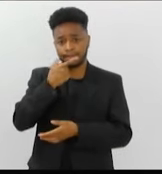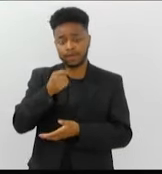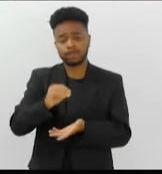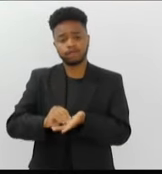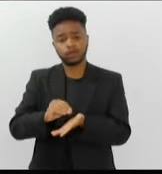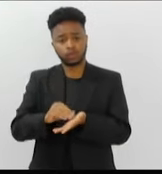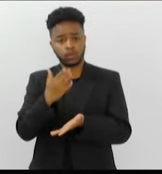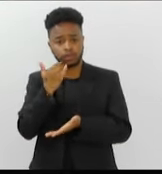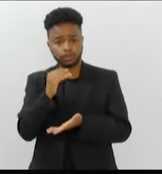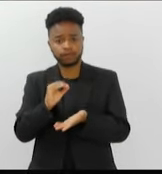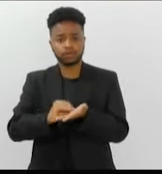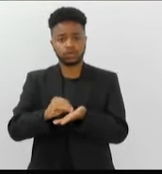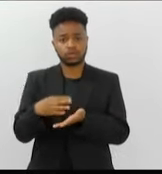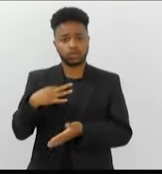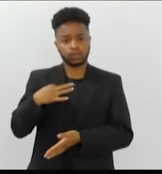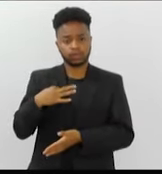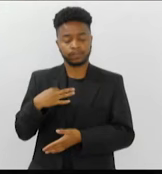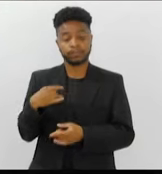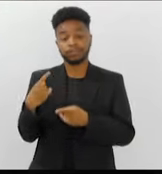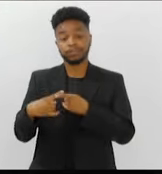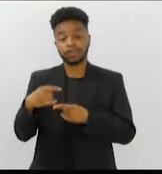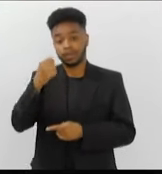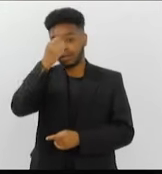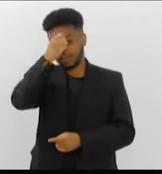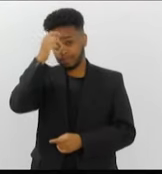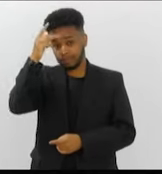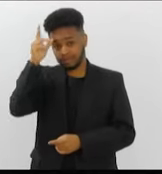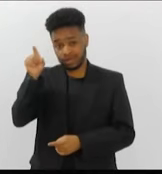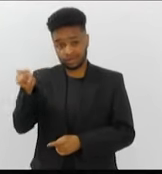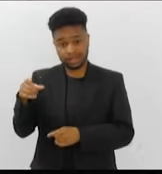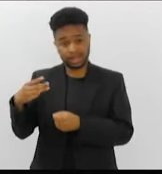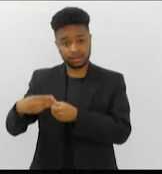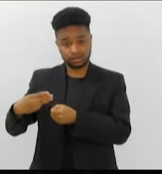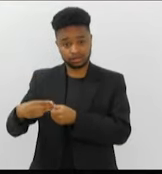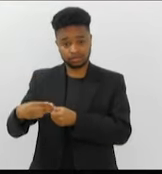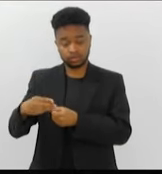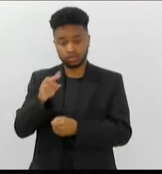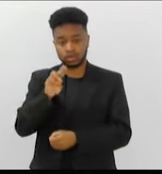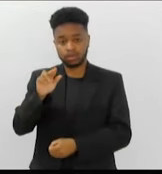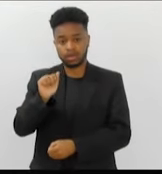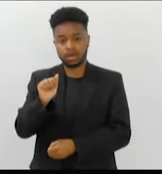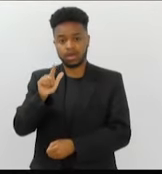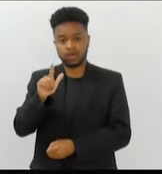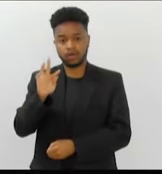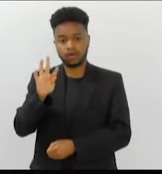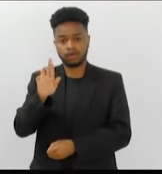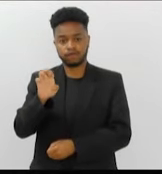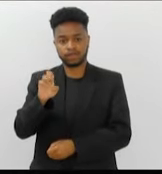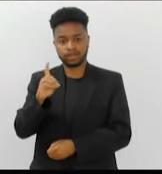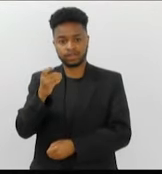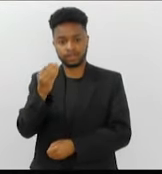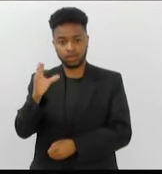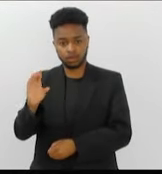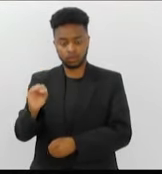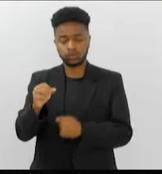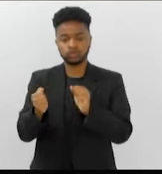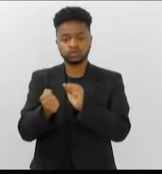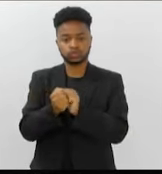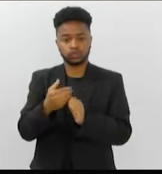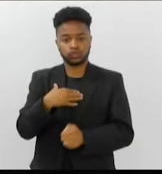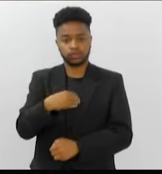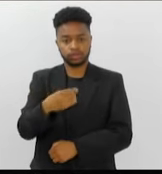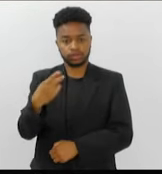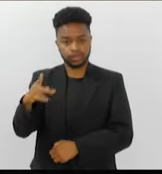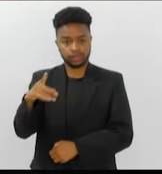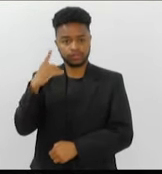tem uniforme? Porque o prefeito municipal, o prefeito Alfredão, junto com seu filho, o deputado federal Murilo Gouveia,